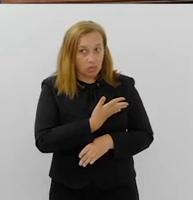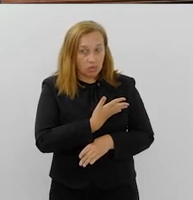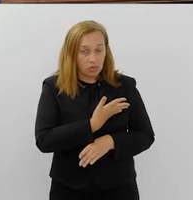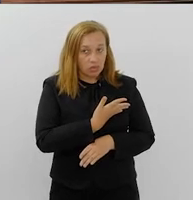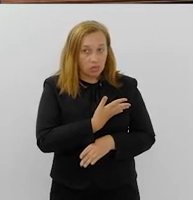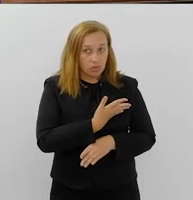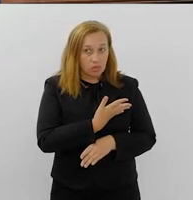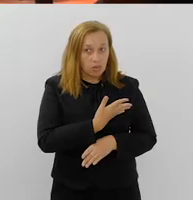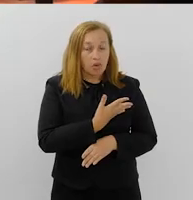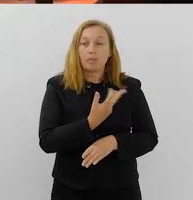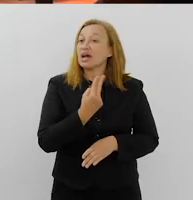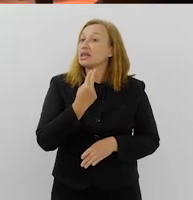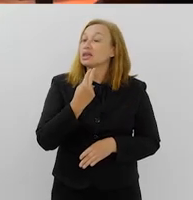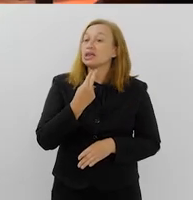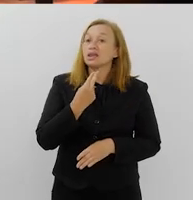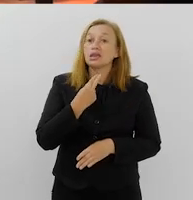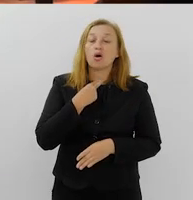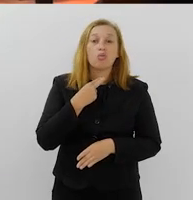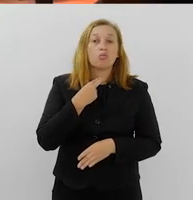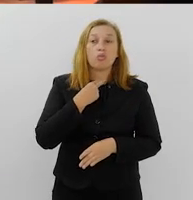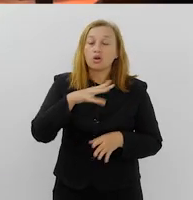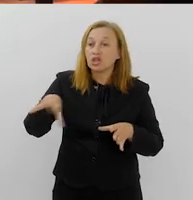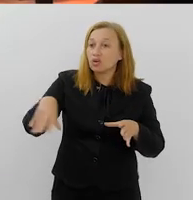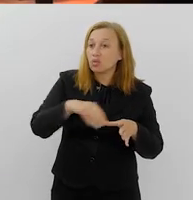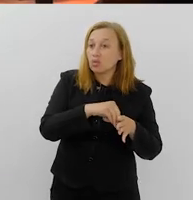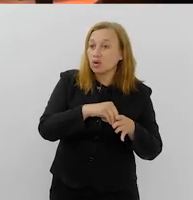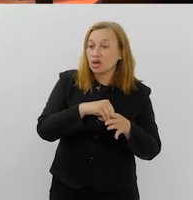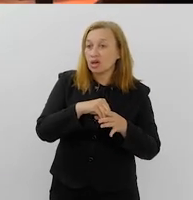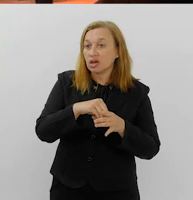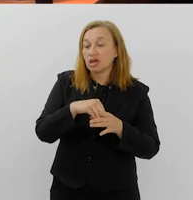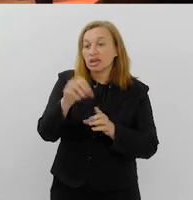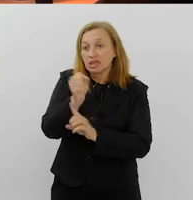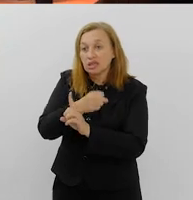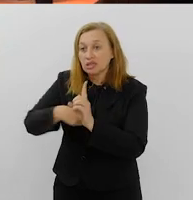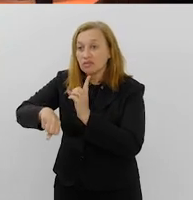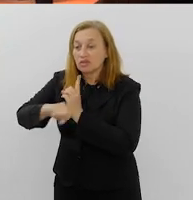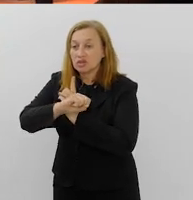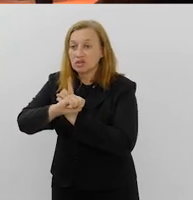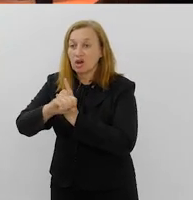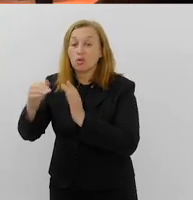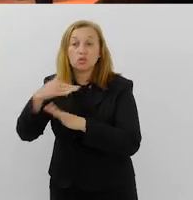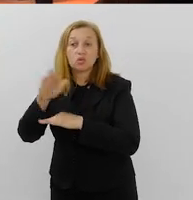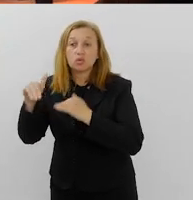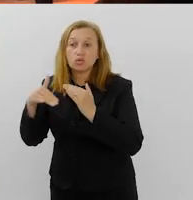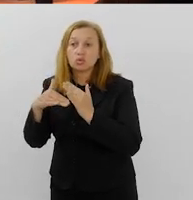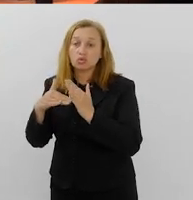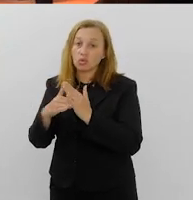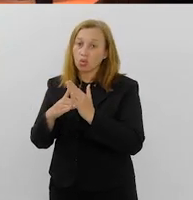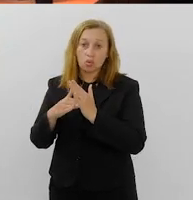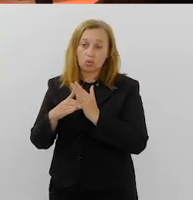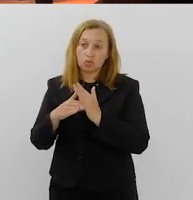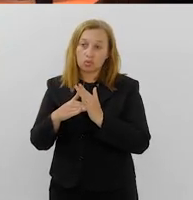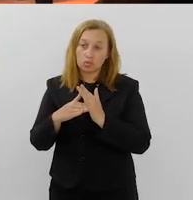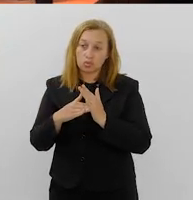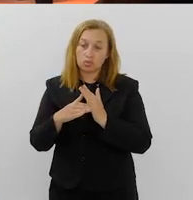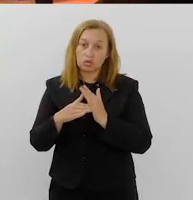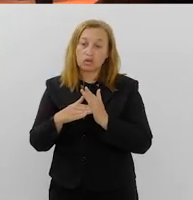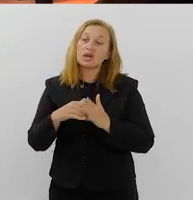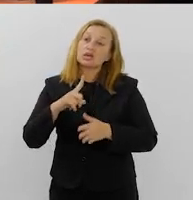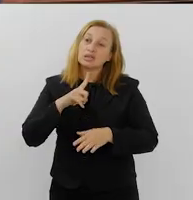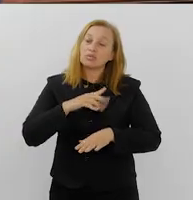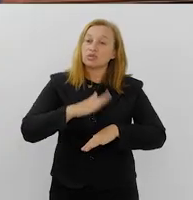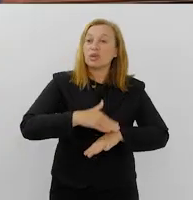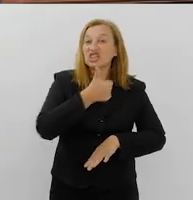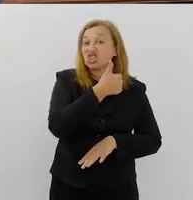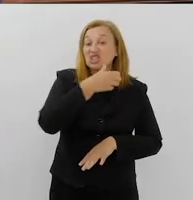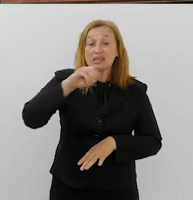ele não pode importar para dentro da sua vida social, puramente, toda a casa mediúnica. Nós somos